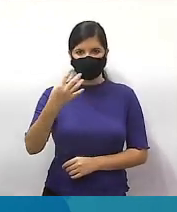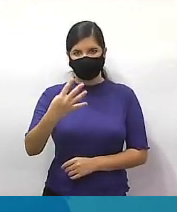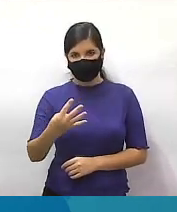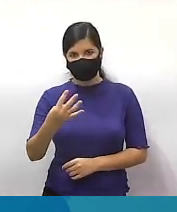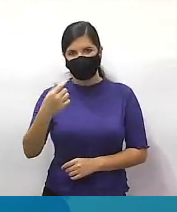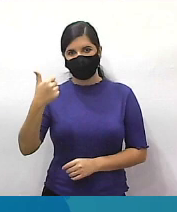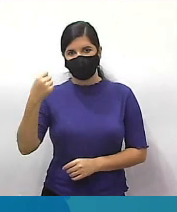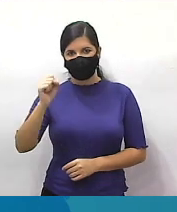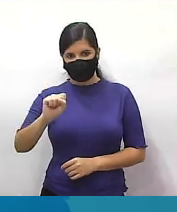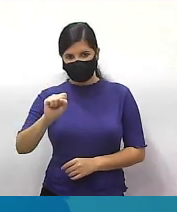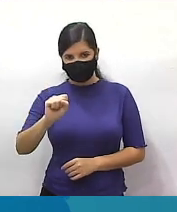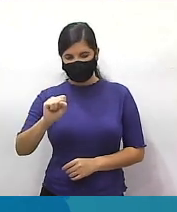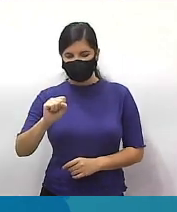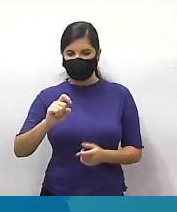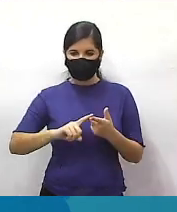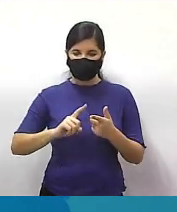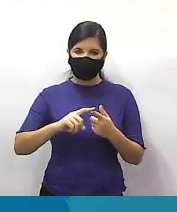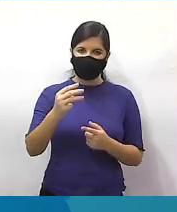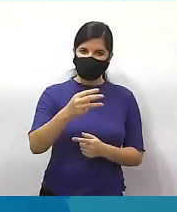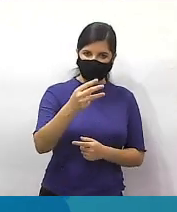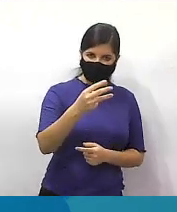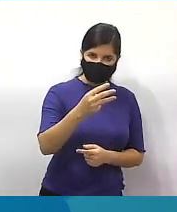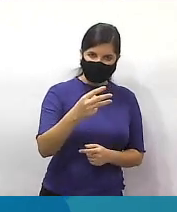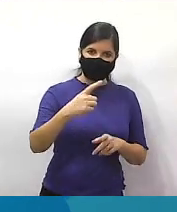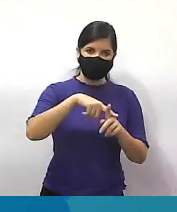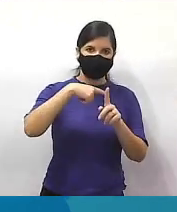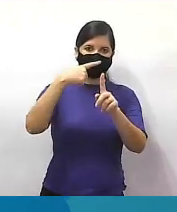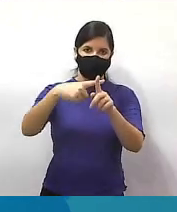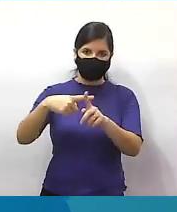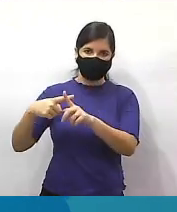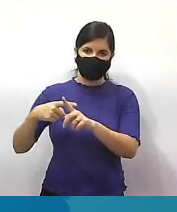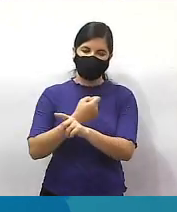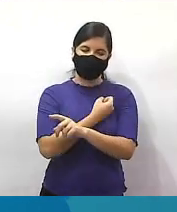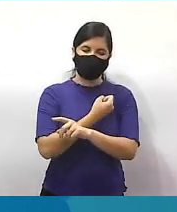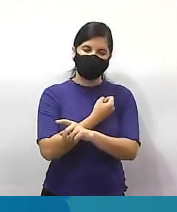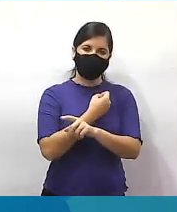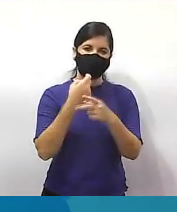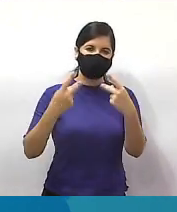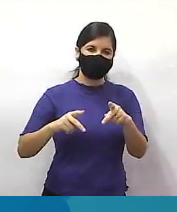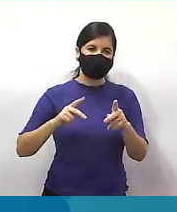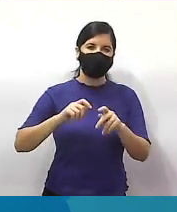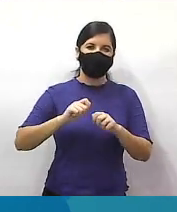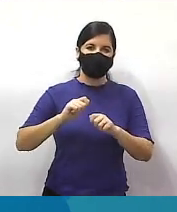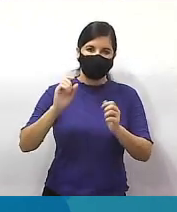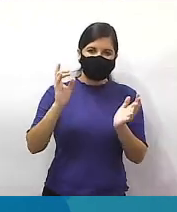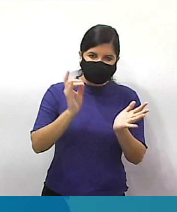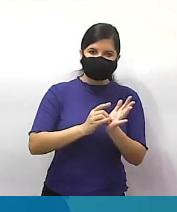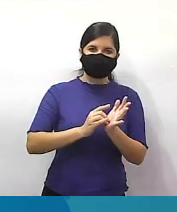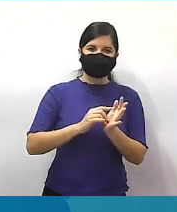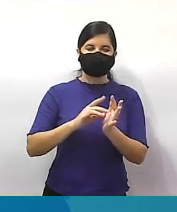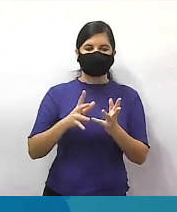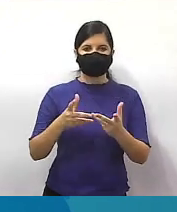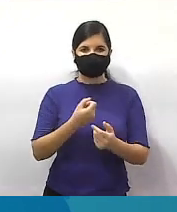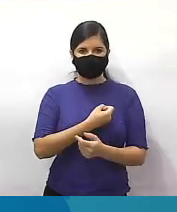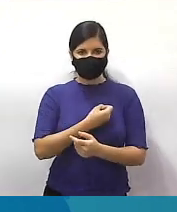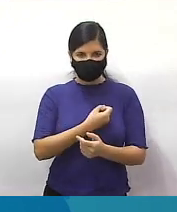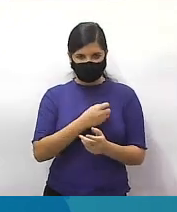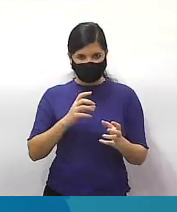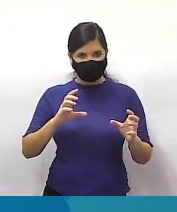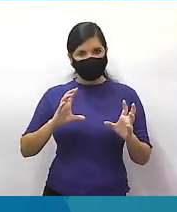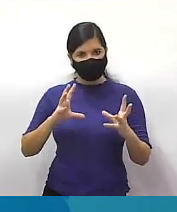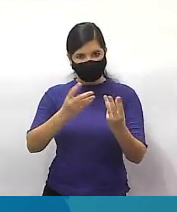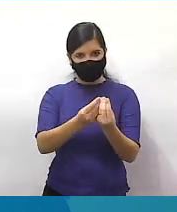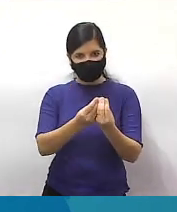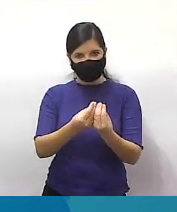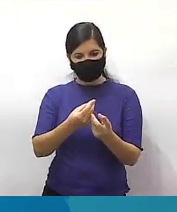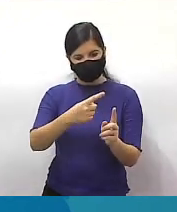4 e 8. Já vimos o 3, que somando os valores absolutos, os números absolutos, a